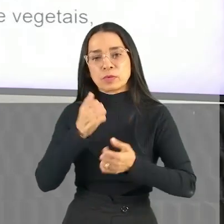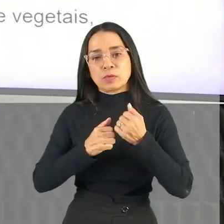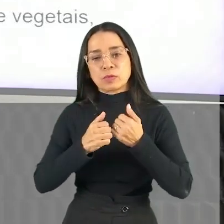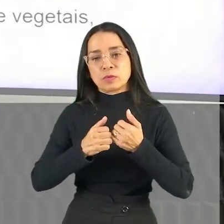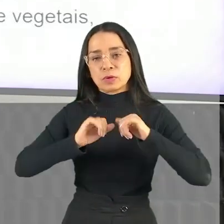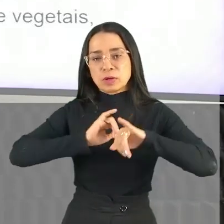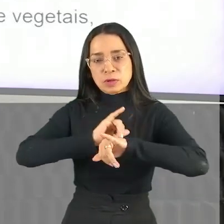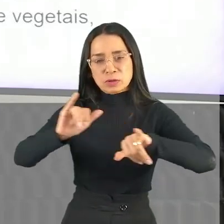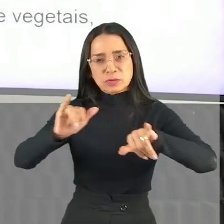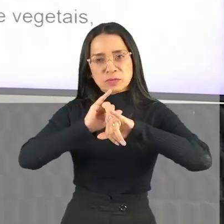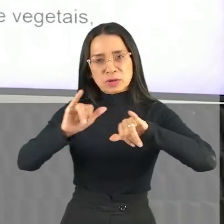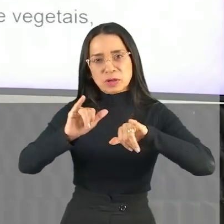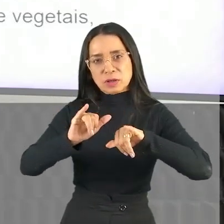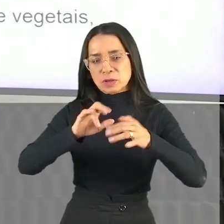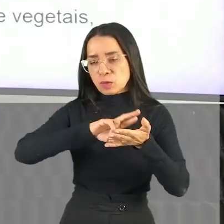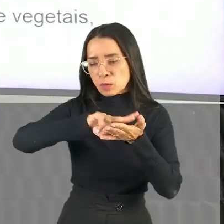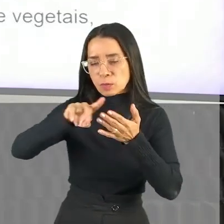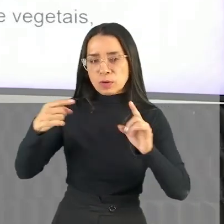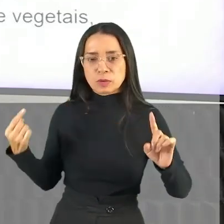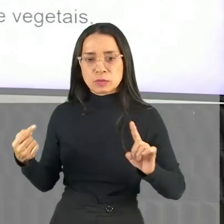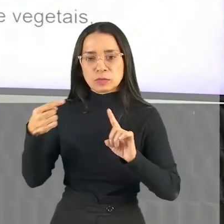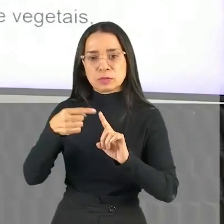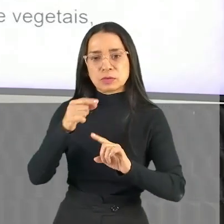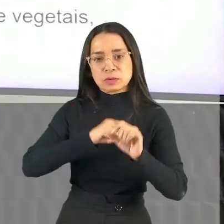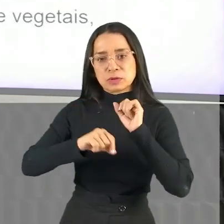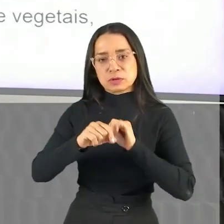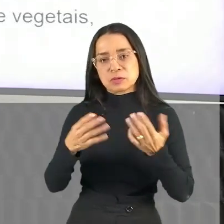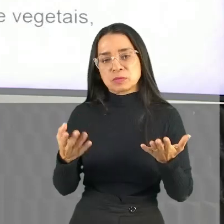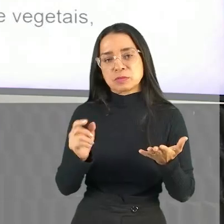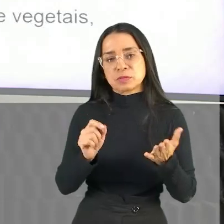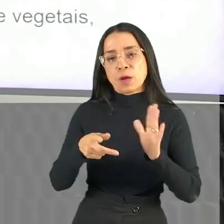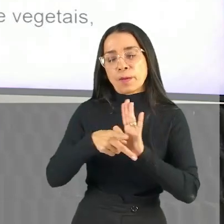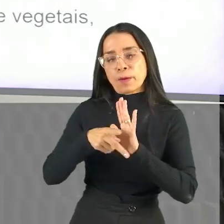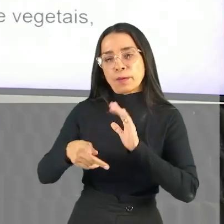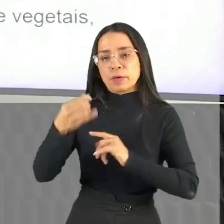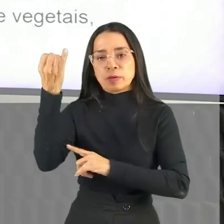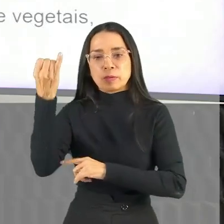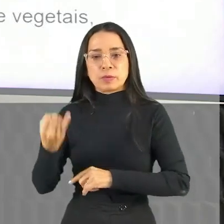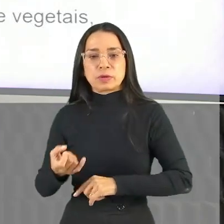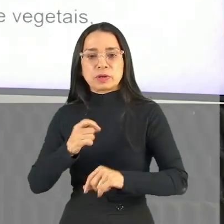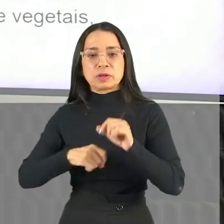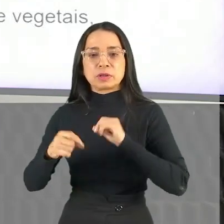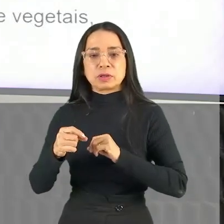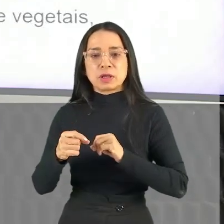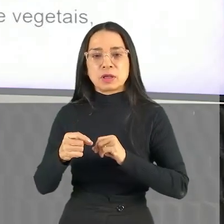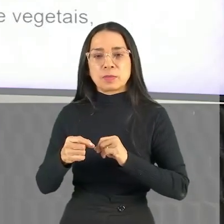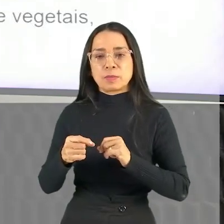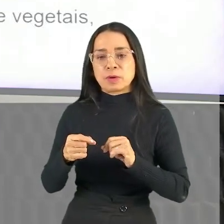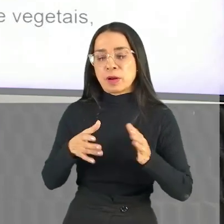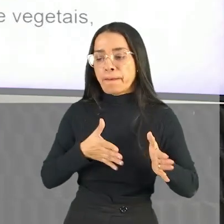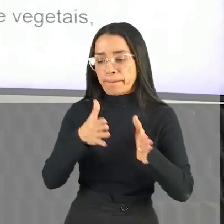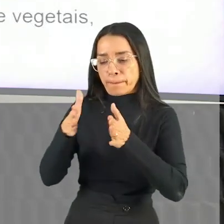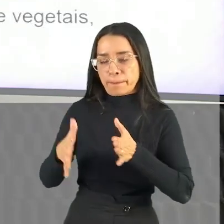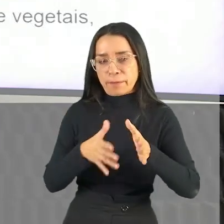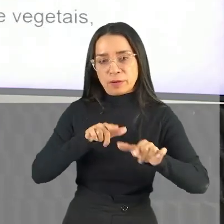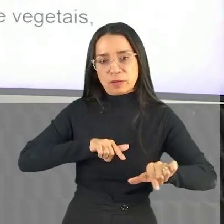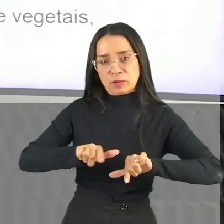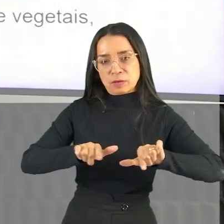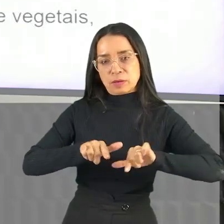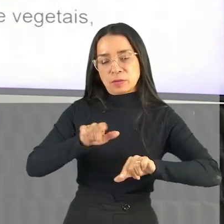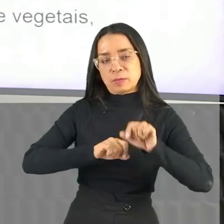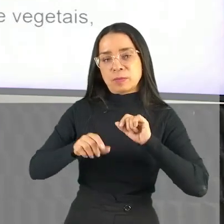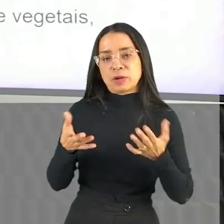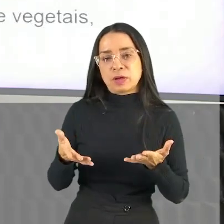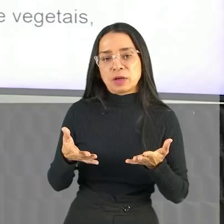para melhorar a produtividade no trabalho e até mesmo dietas que rejuvenescem o cérebro. No entanto, poucas